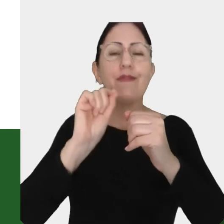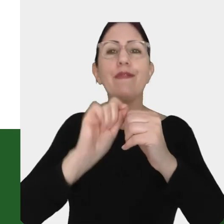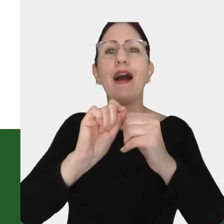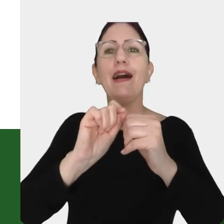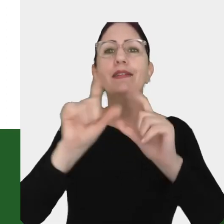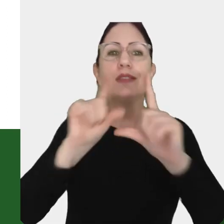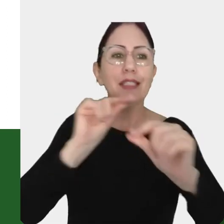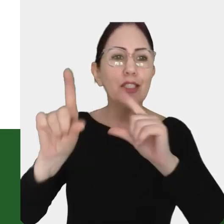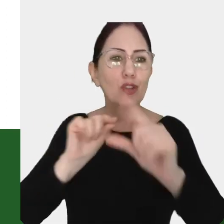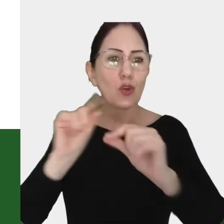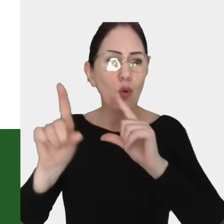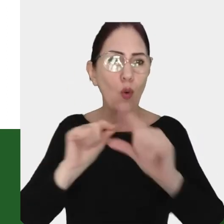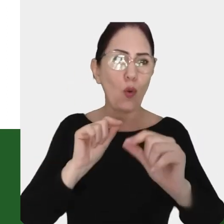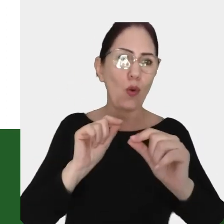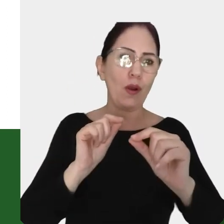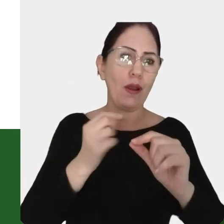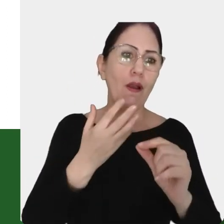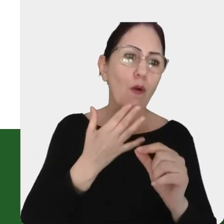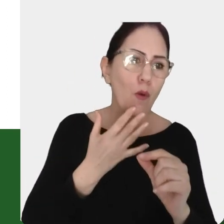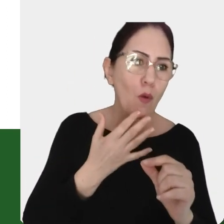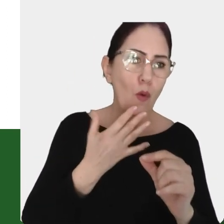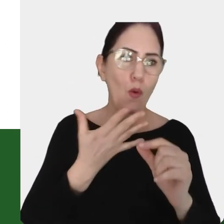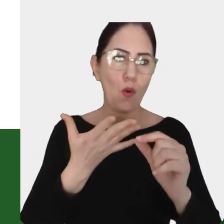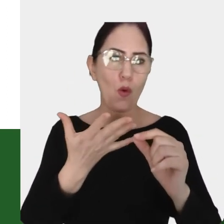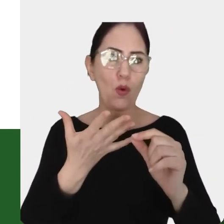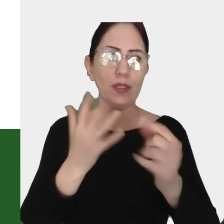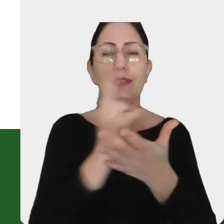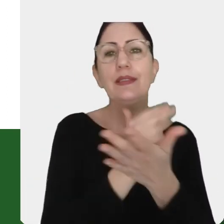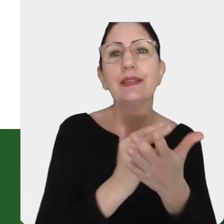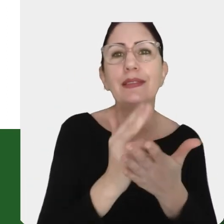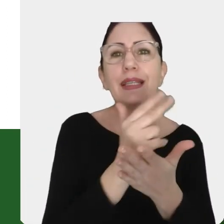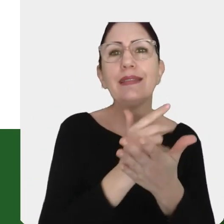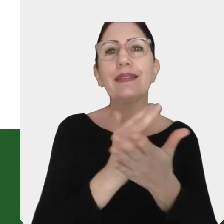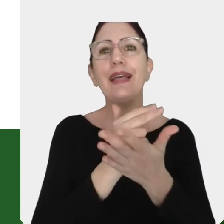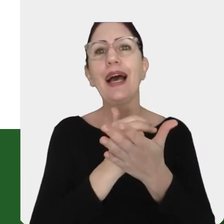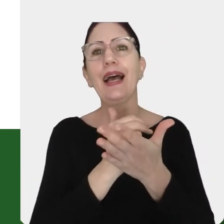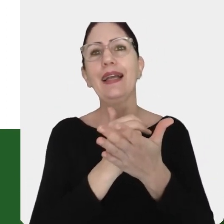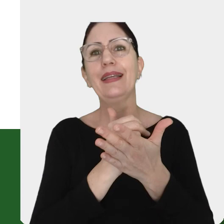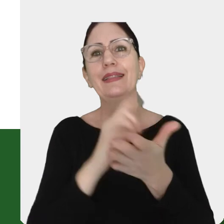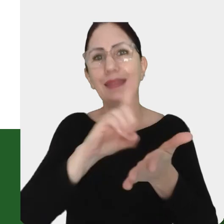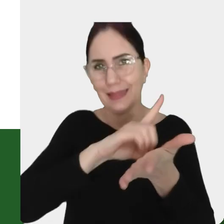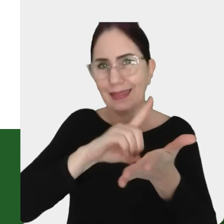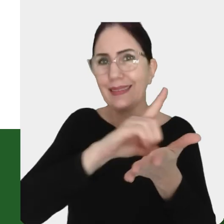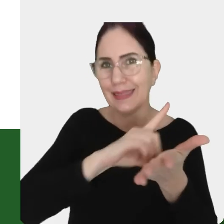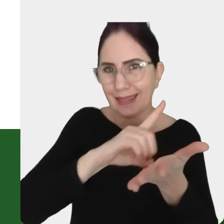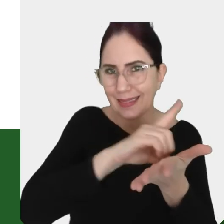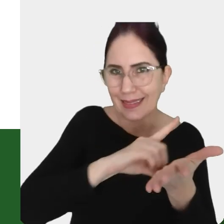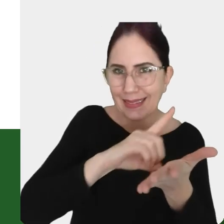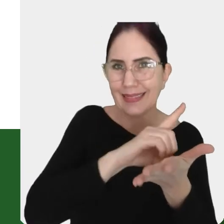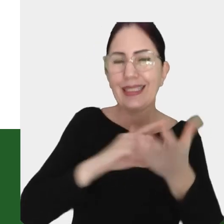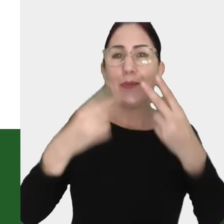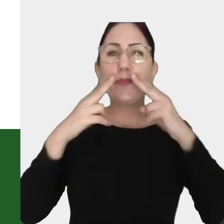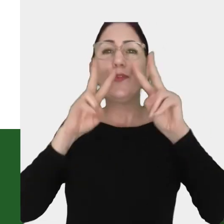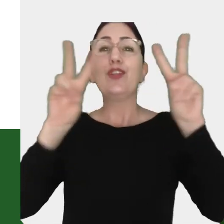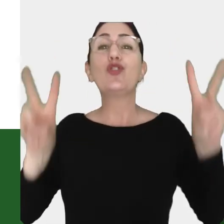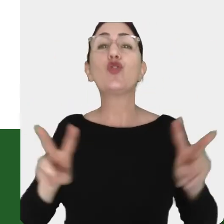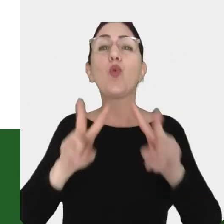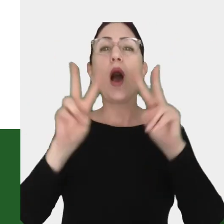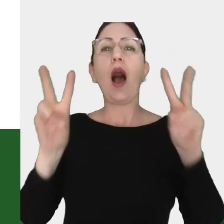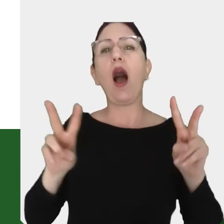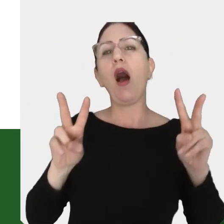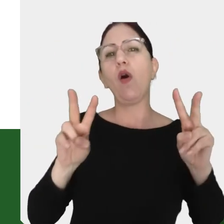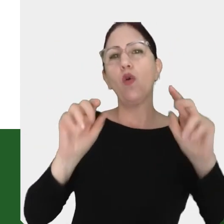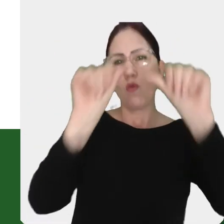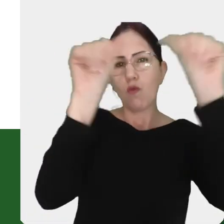ser as fontes, quais vão ser os ícones, as cores, e aí a gente vai para essa finalização do design